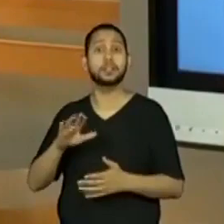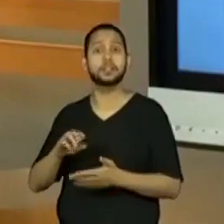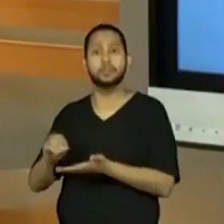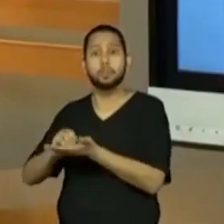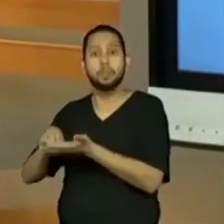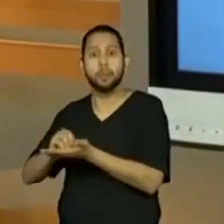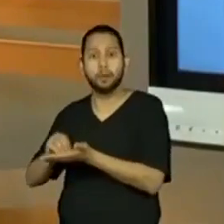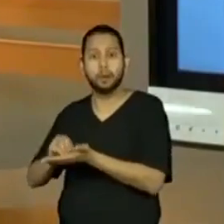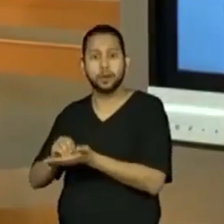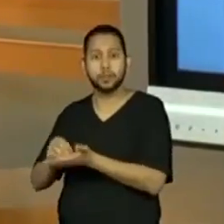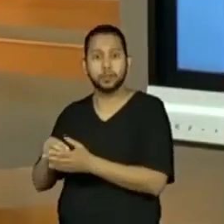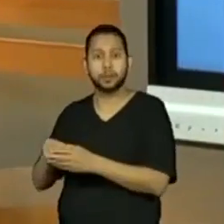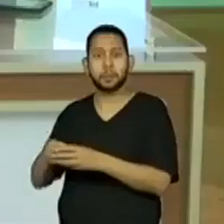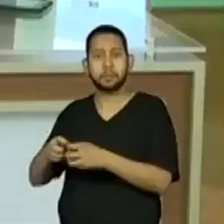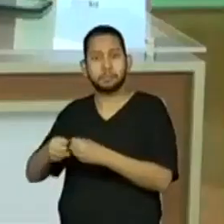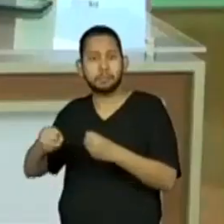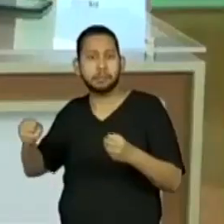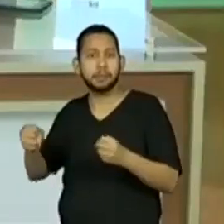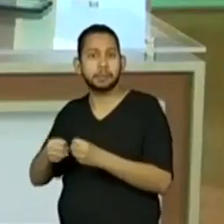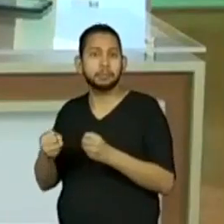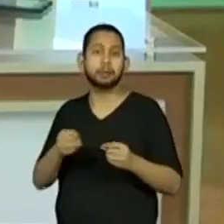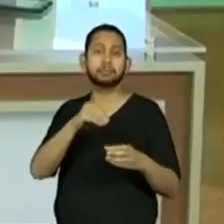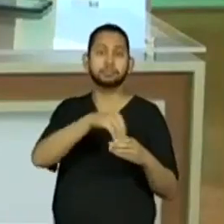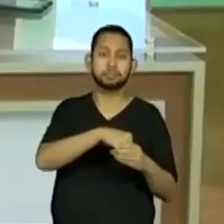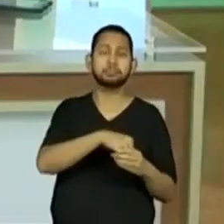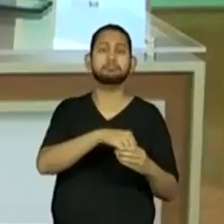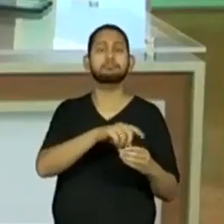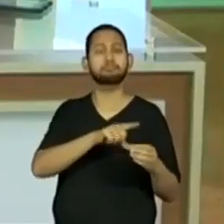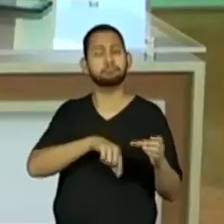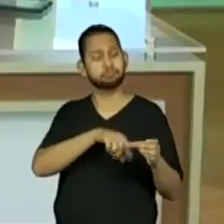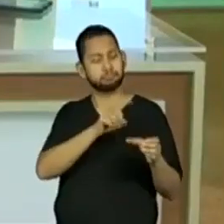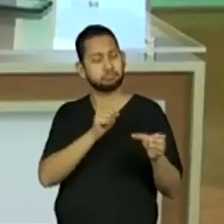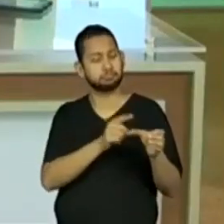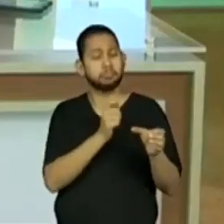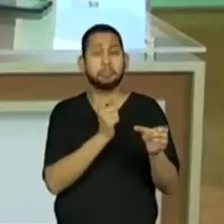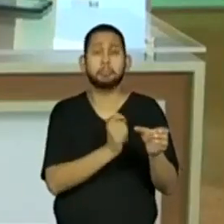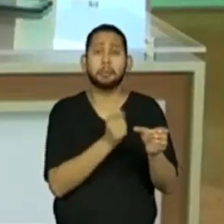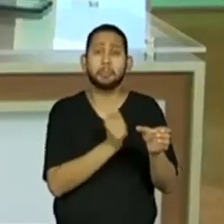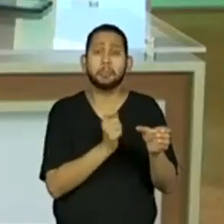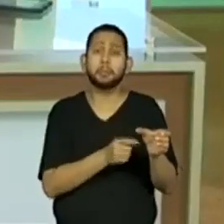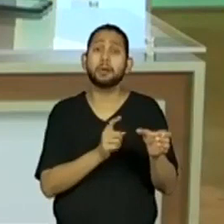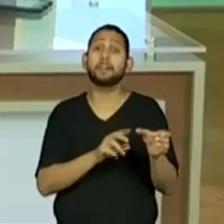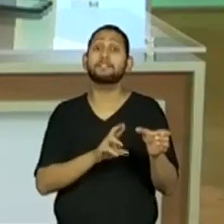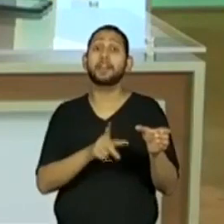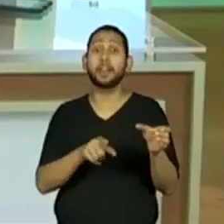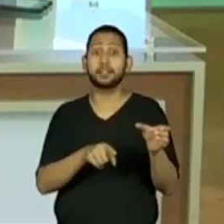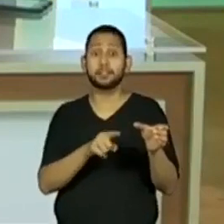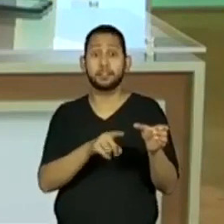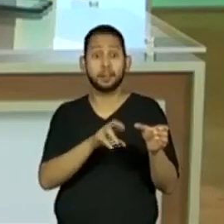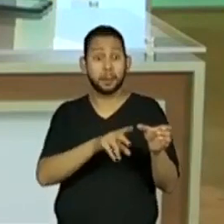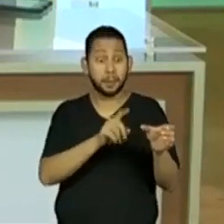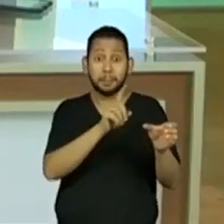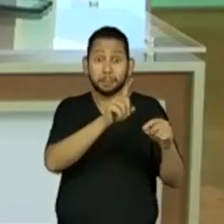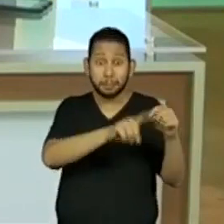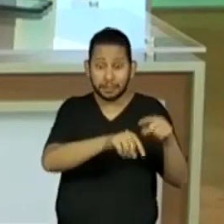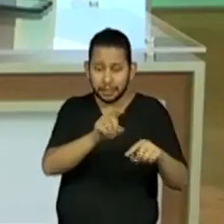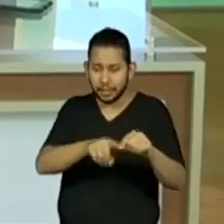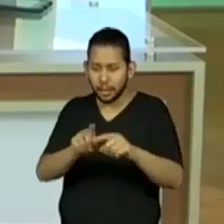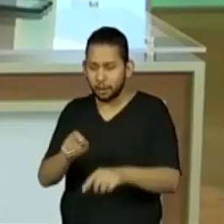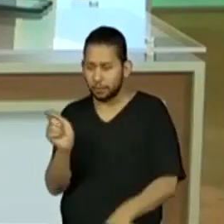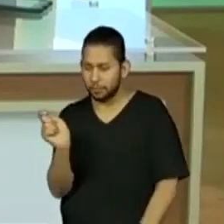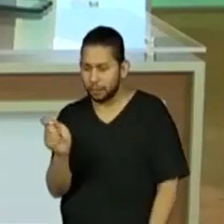borracha. Então, nós temos vários tipos de materiais e a combinação desses diferentes